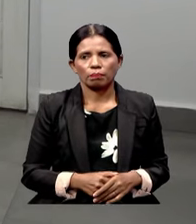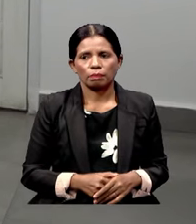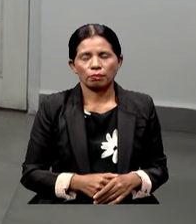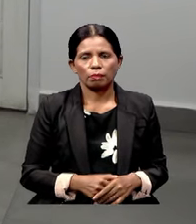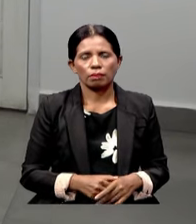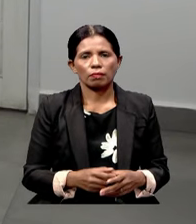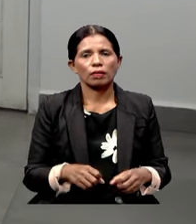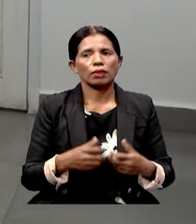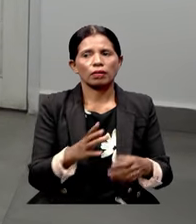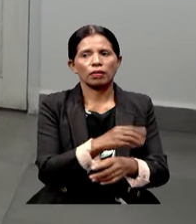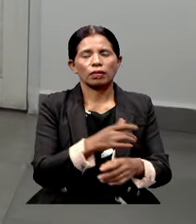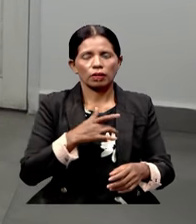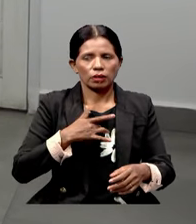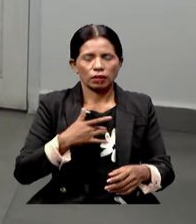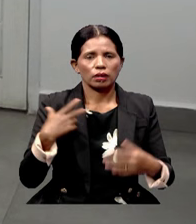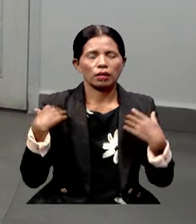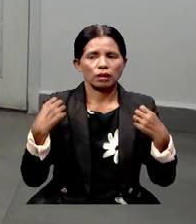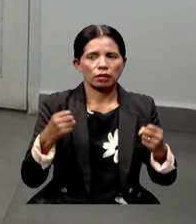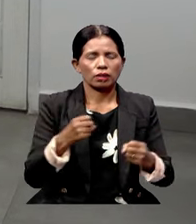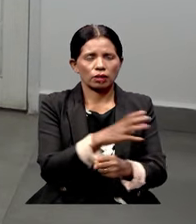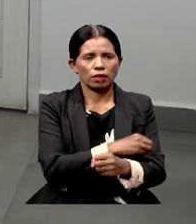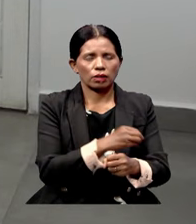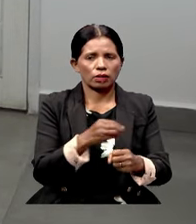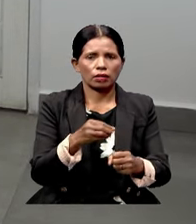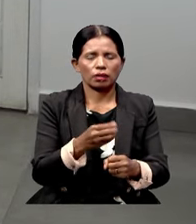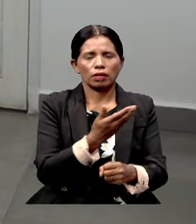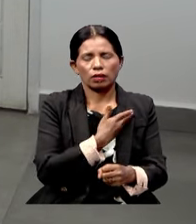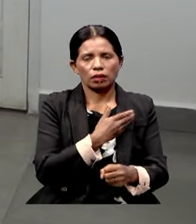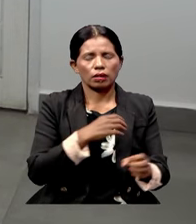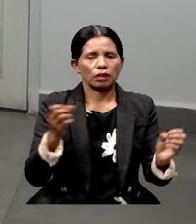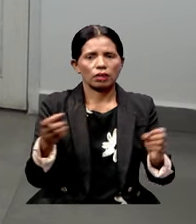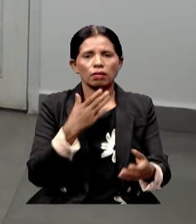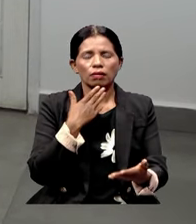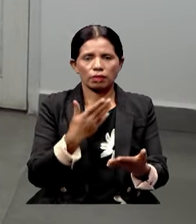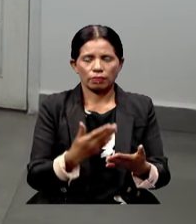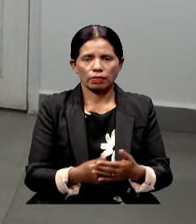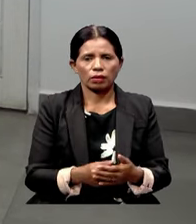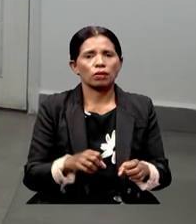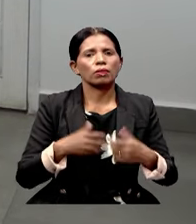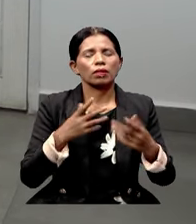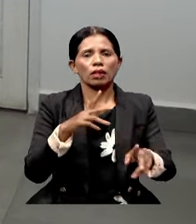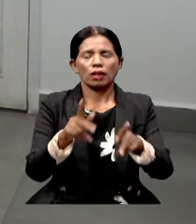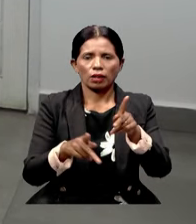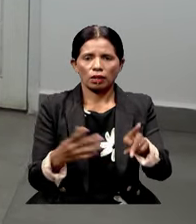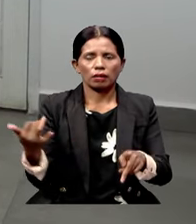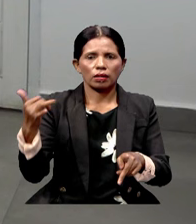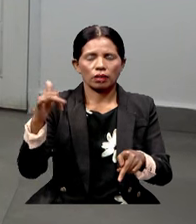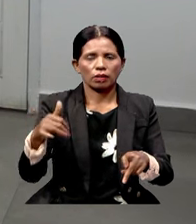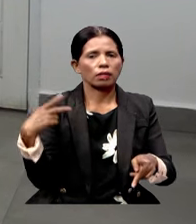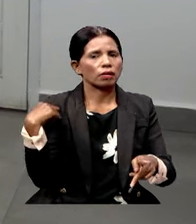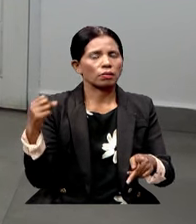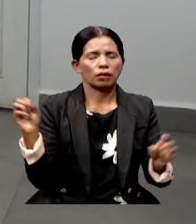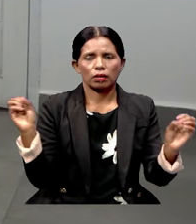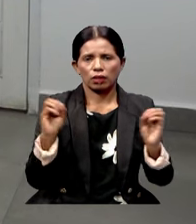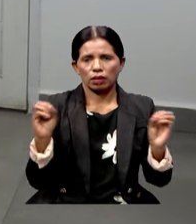Bahirak nebe, sientik bit makas, folin ka presu, lasai sa sukat. Mabe o isa ho eme hirak nebe bit la to'o